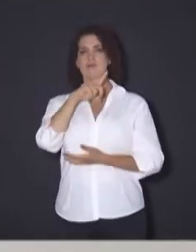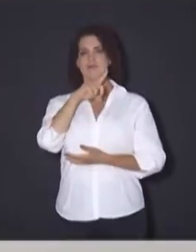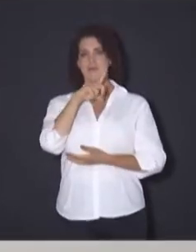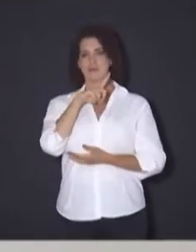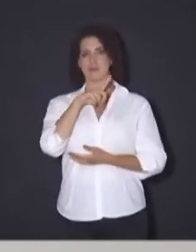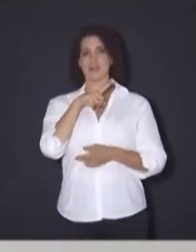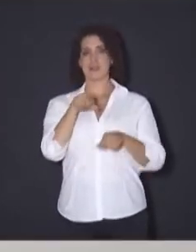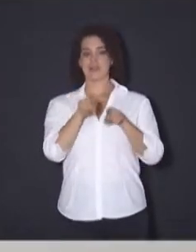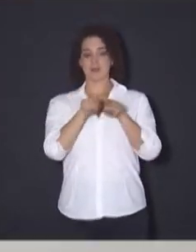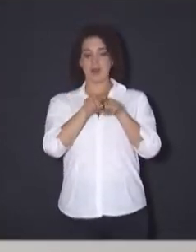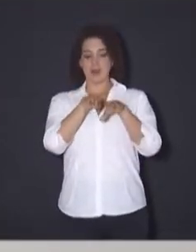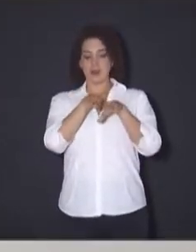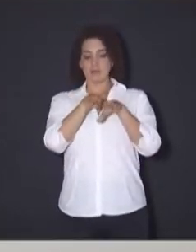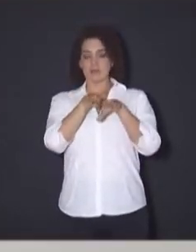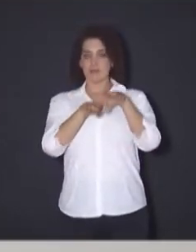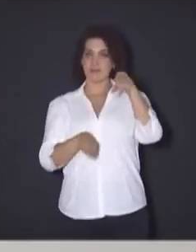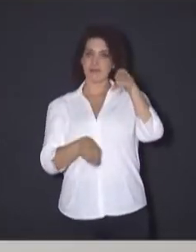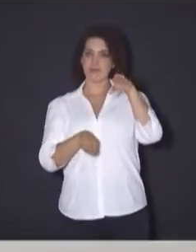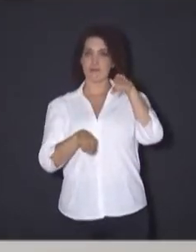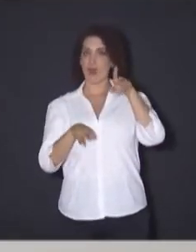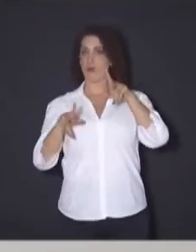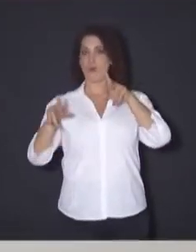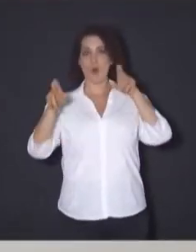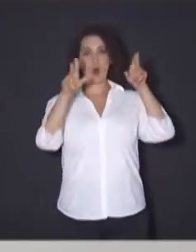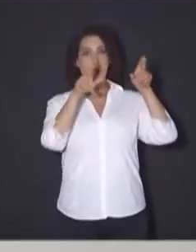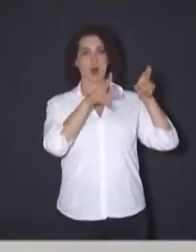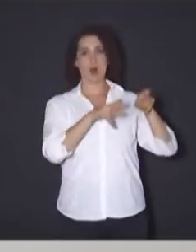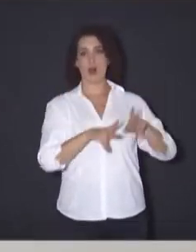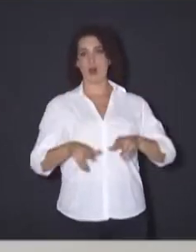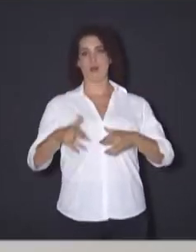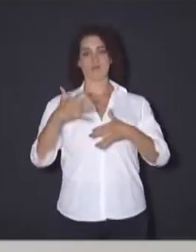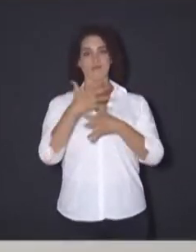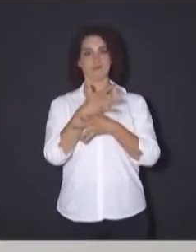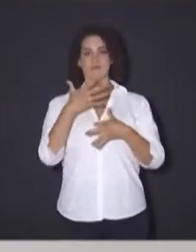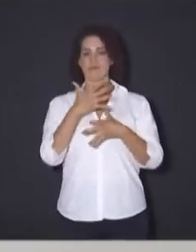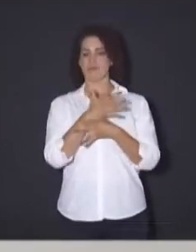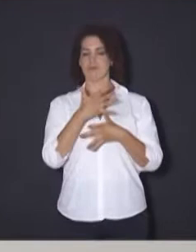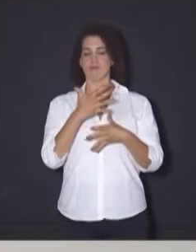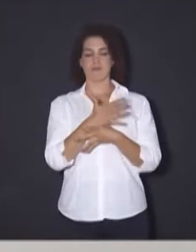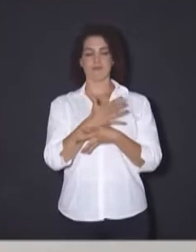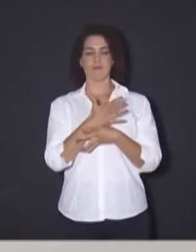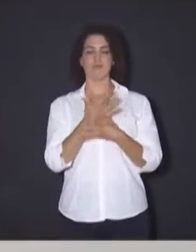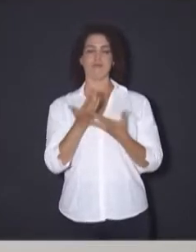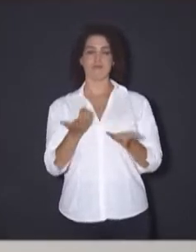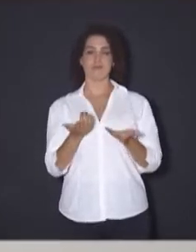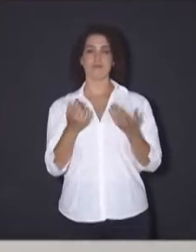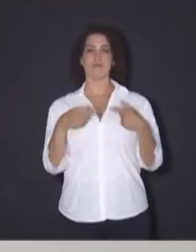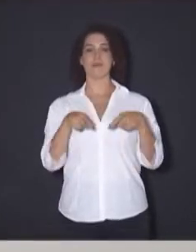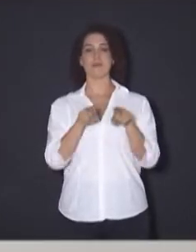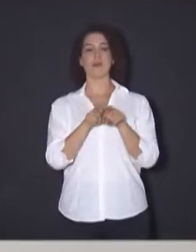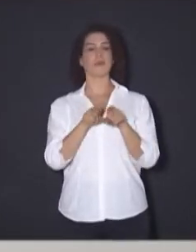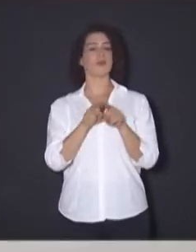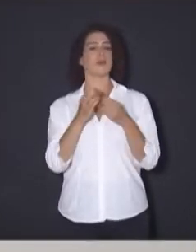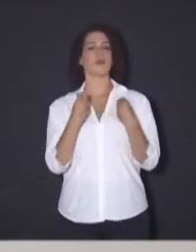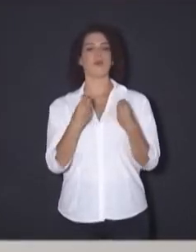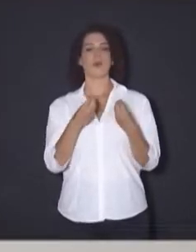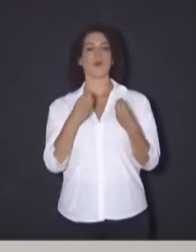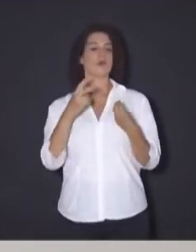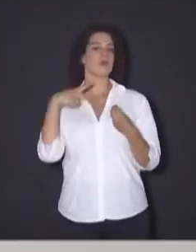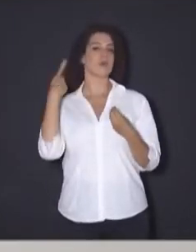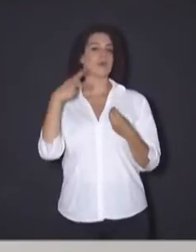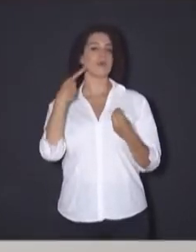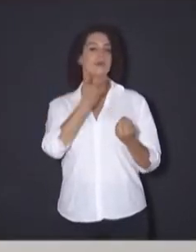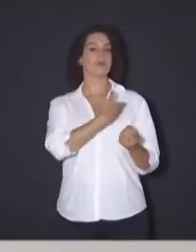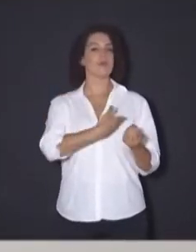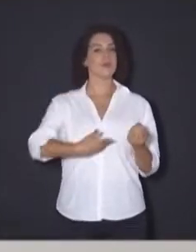desigual como todas as nossas cidades e como é então que as políticas públicas e